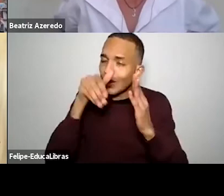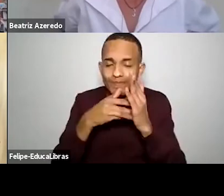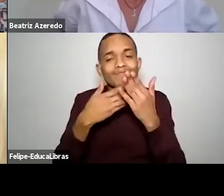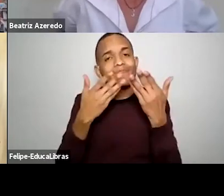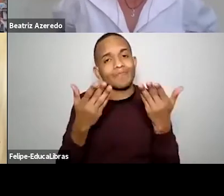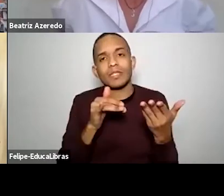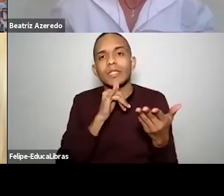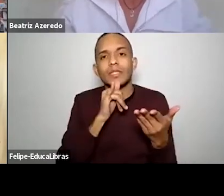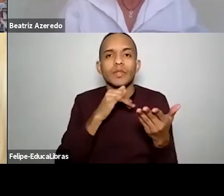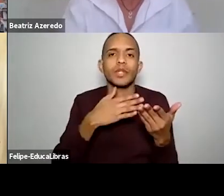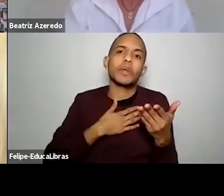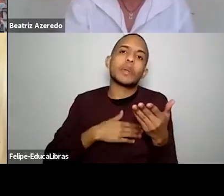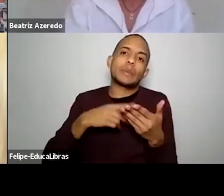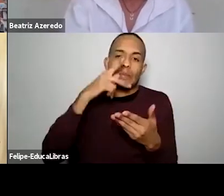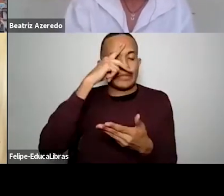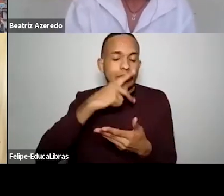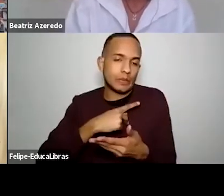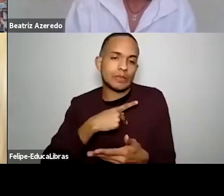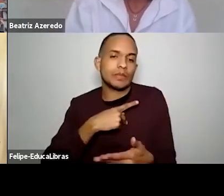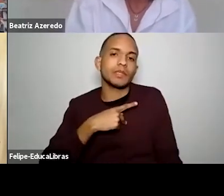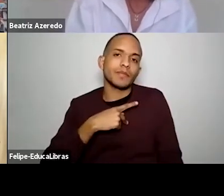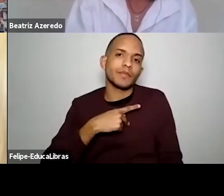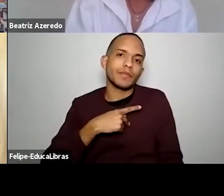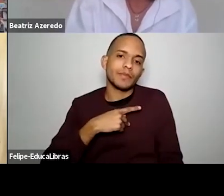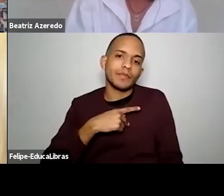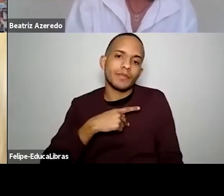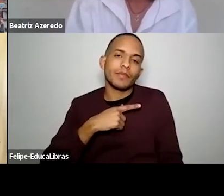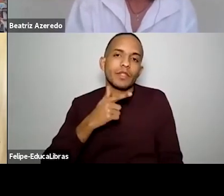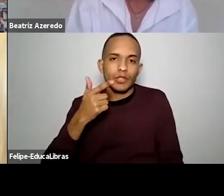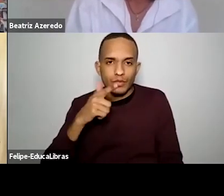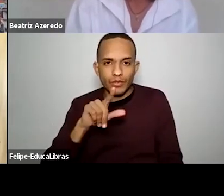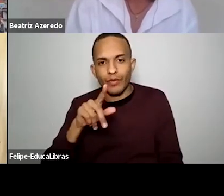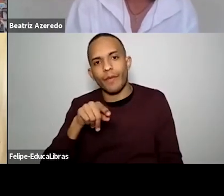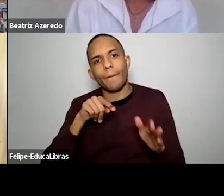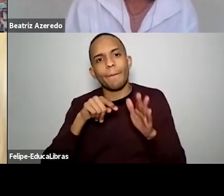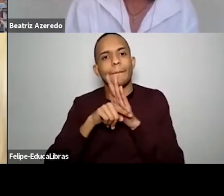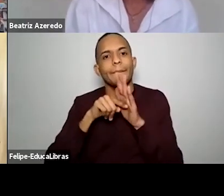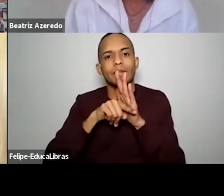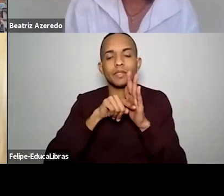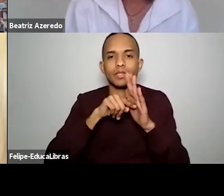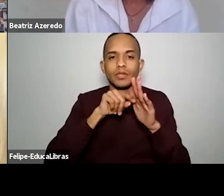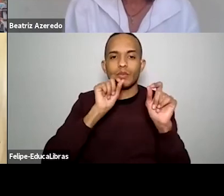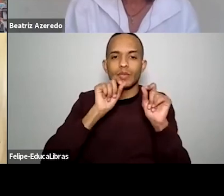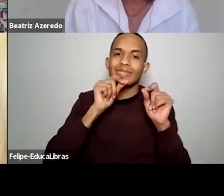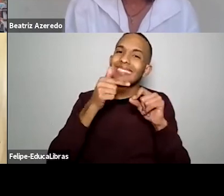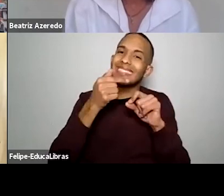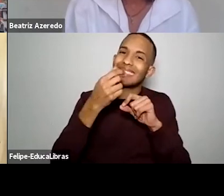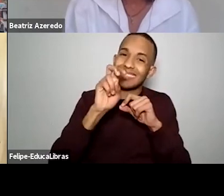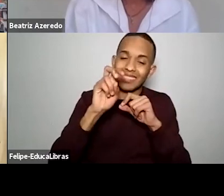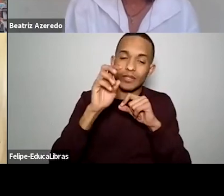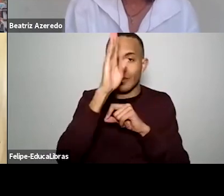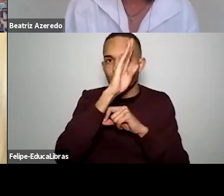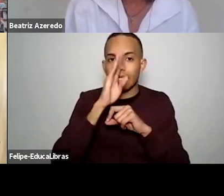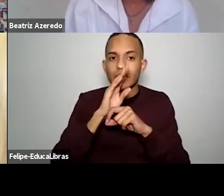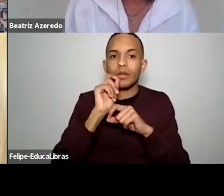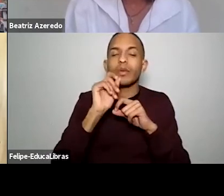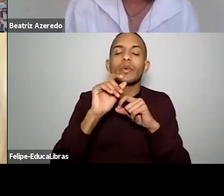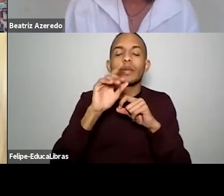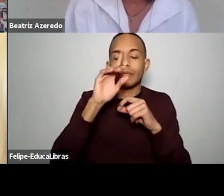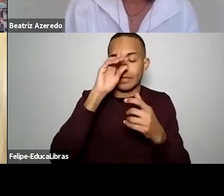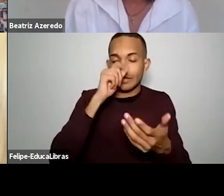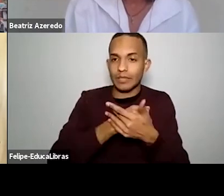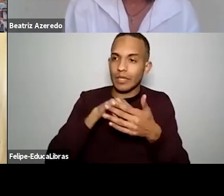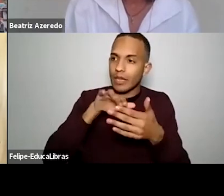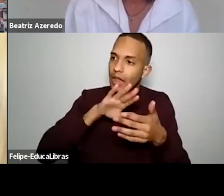Eu particularmente, assim, de novo, a pesquisa Brasil Doação aponta que 85% dos brasileiros acreditam que a solução das causas sociais no